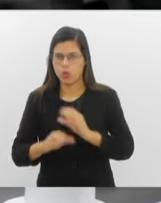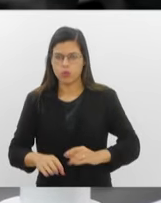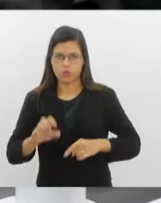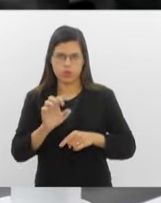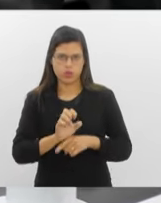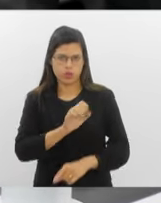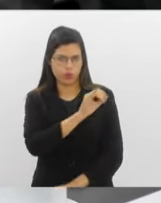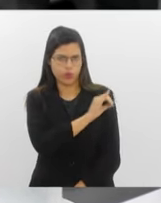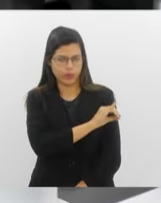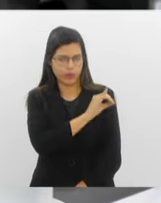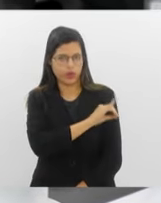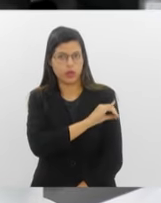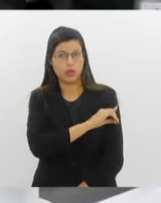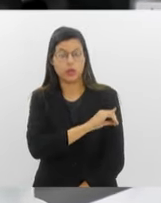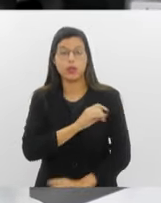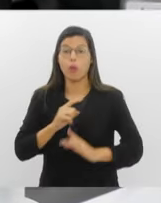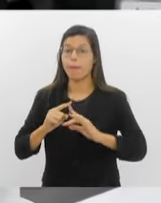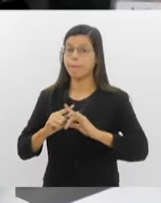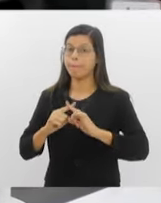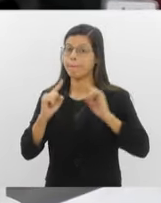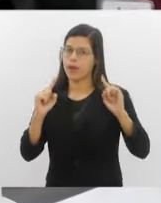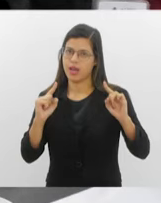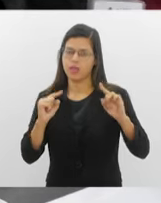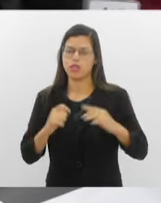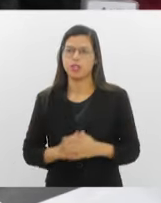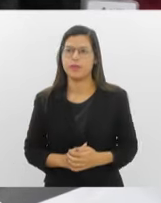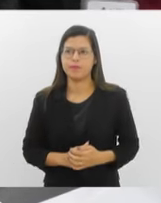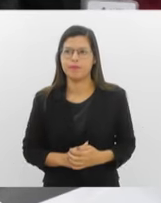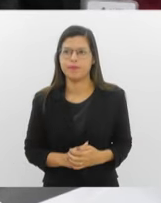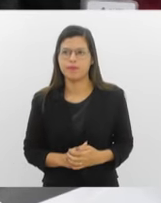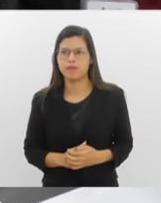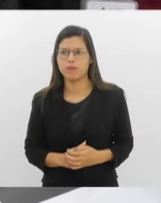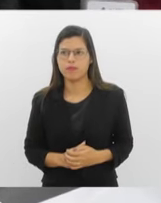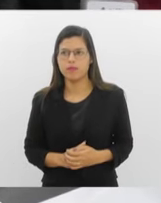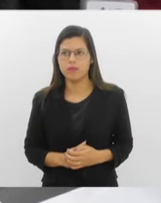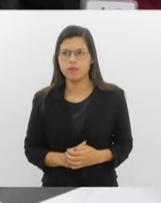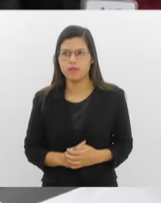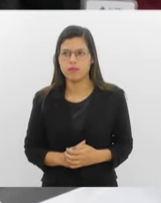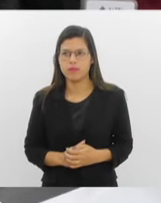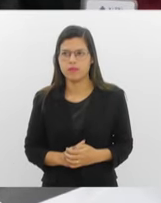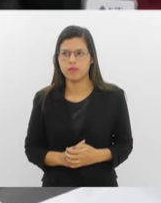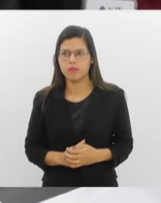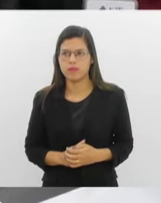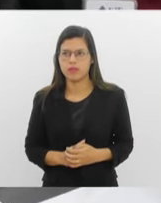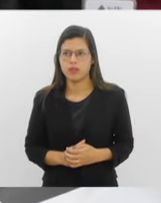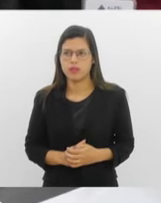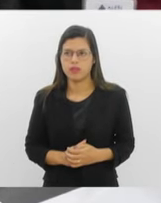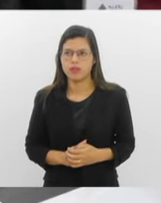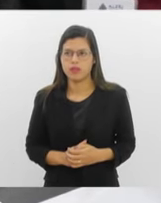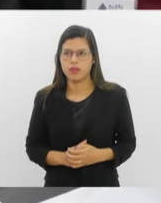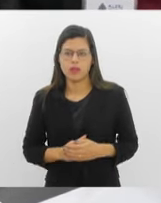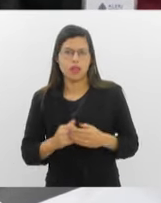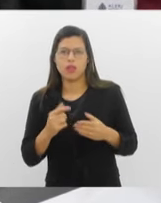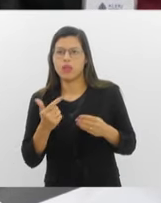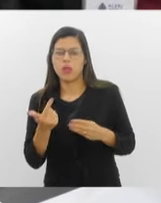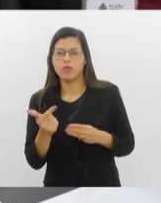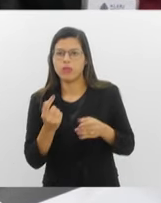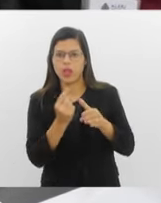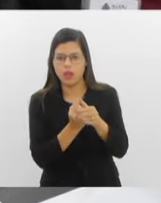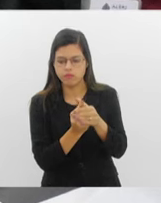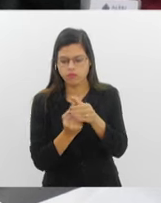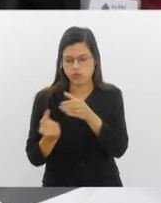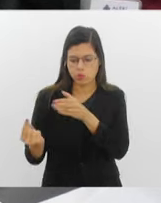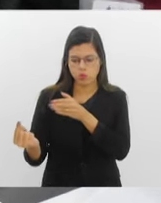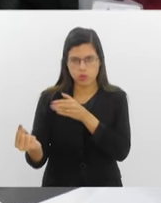Janeiro, desde que não seja excludente, na linha do que falou o